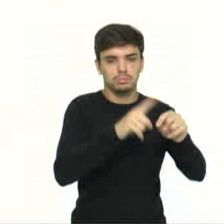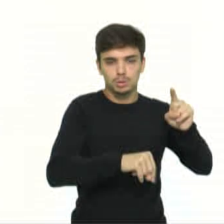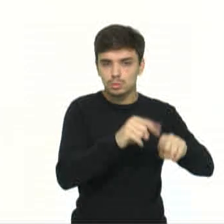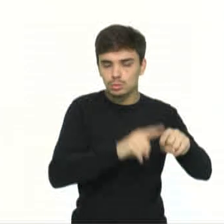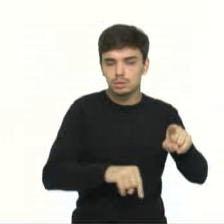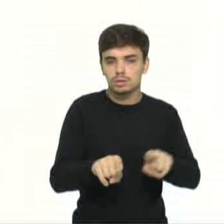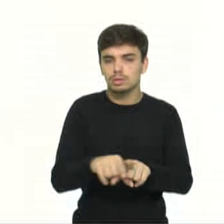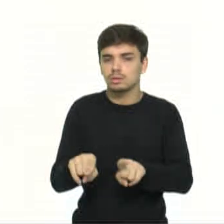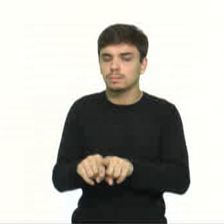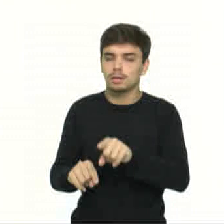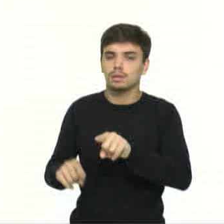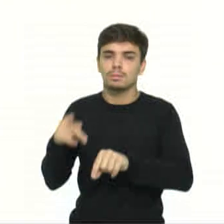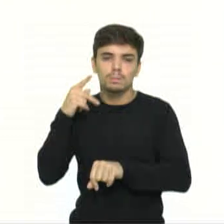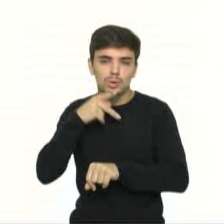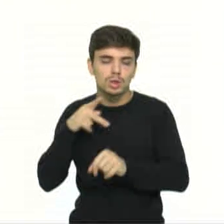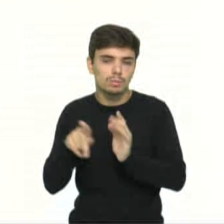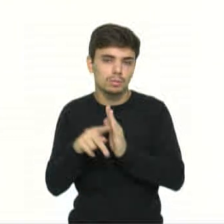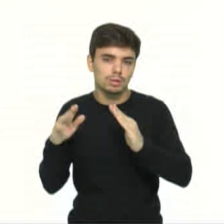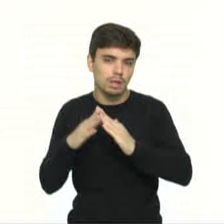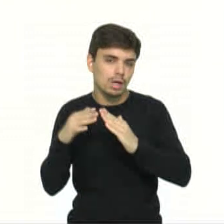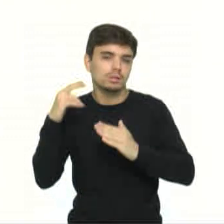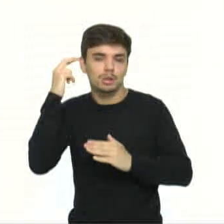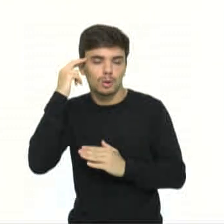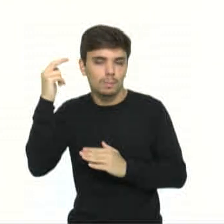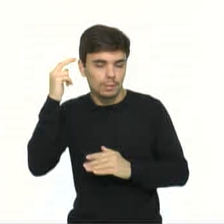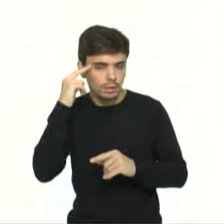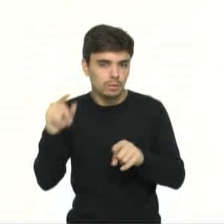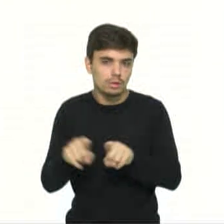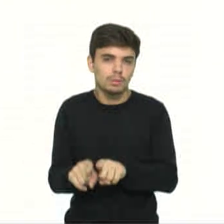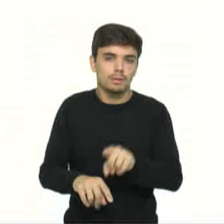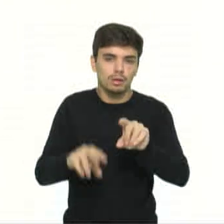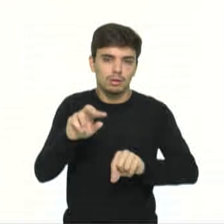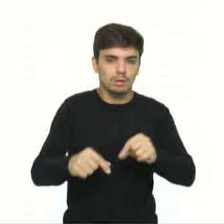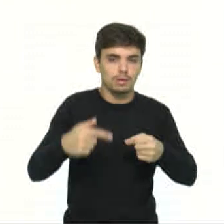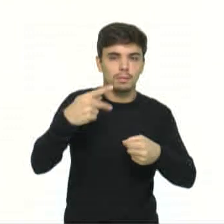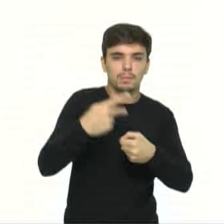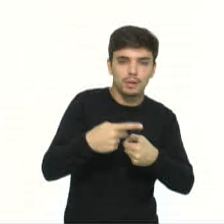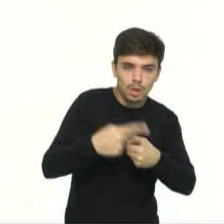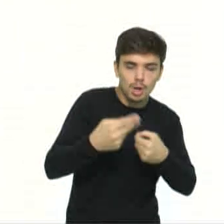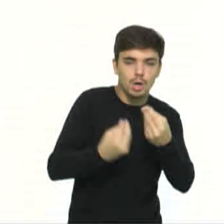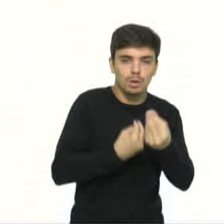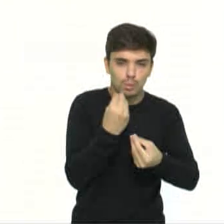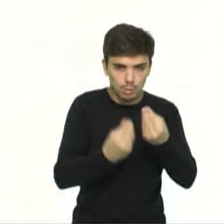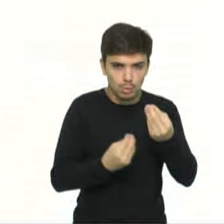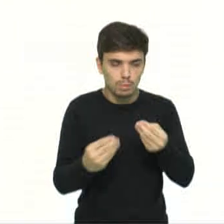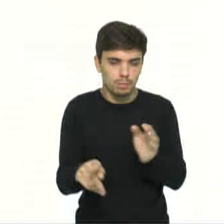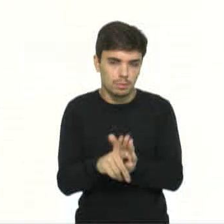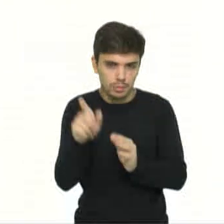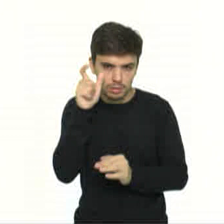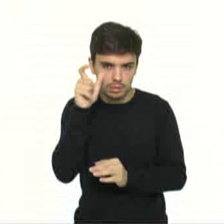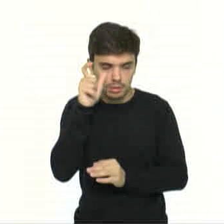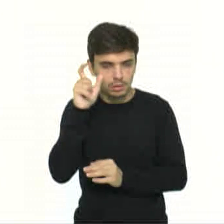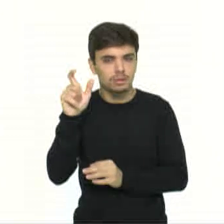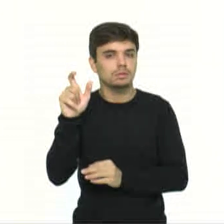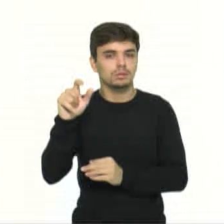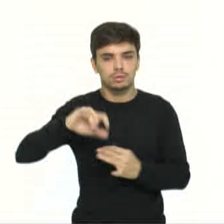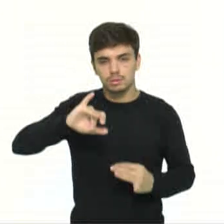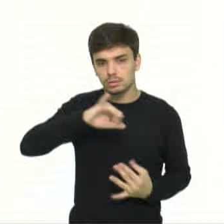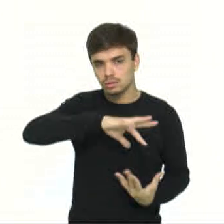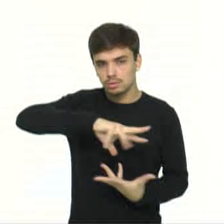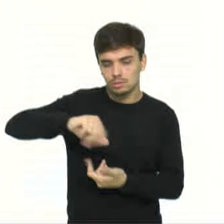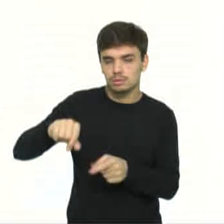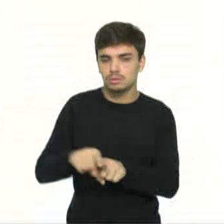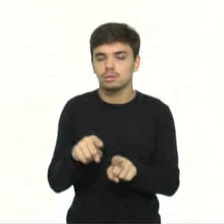casas populares, vai nacionalizar as reservas de petróleo, né, de grande interesse internacional, essas reservas de petróleo, e